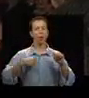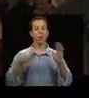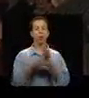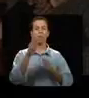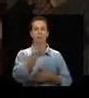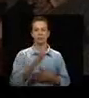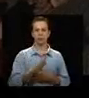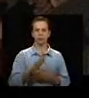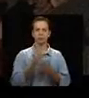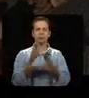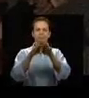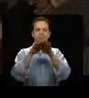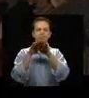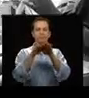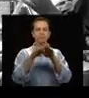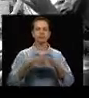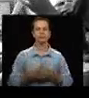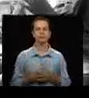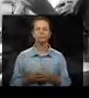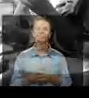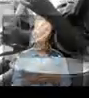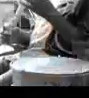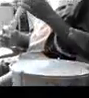senti pior do que ninguém porque sou brasileiro.